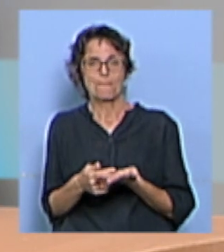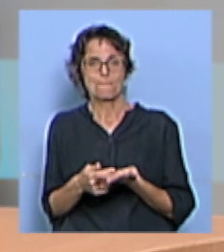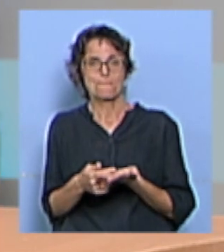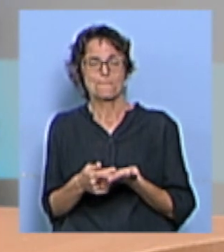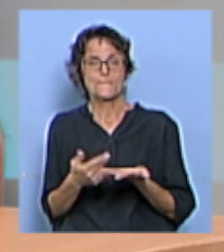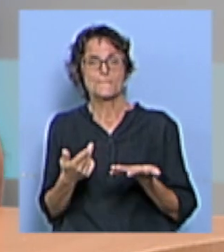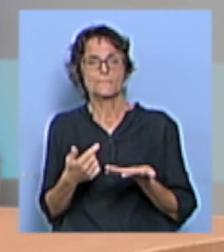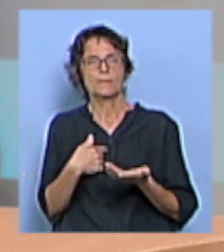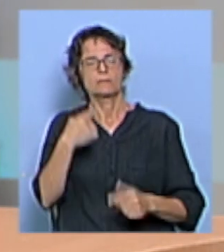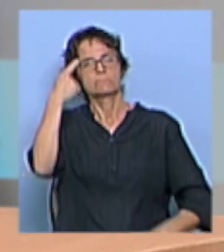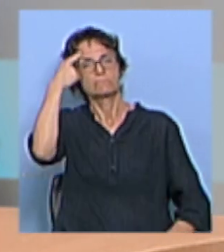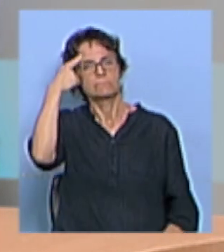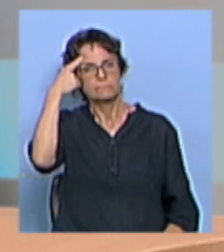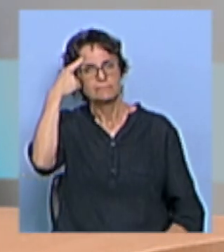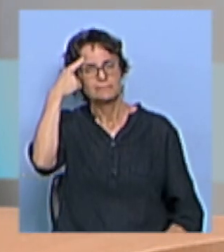Isto até me faz lembrar uma coisa.